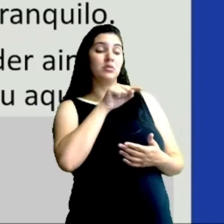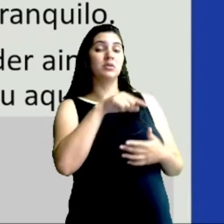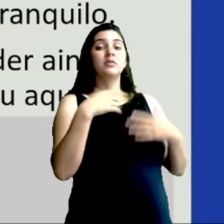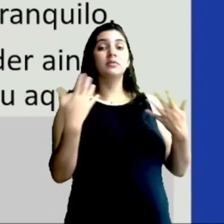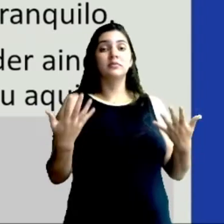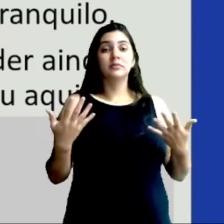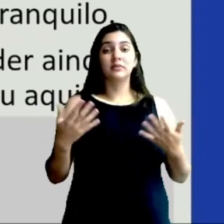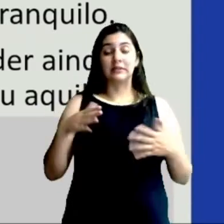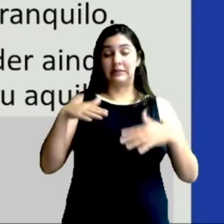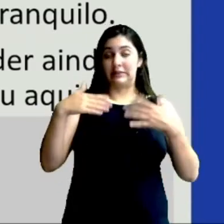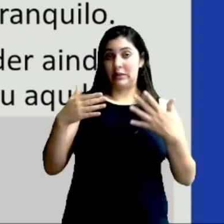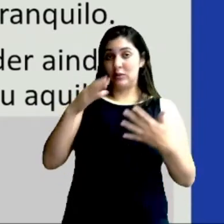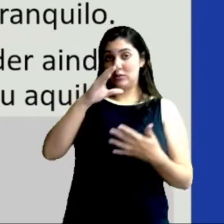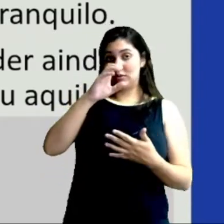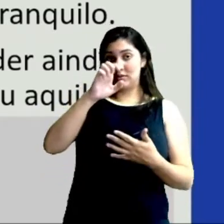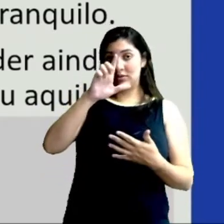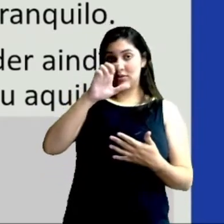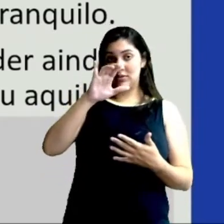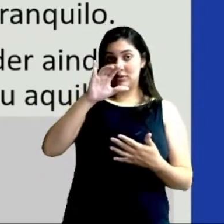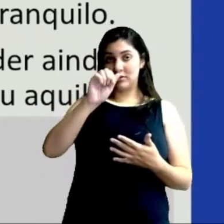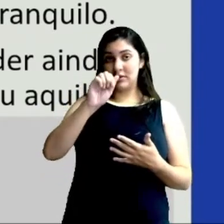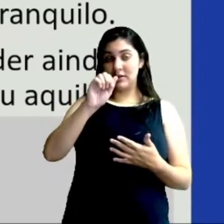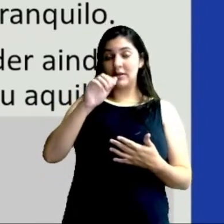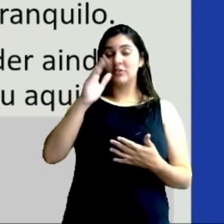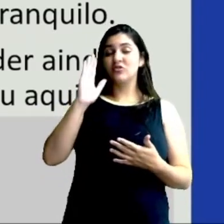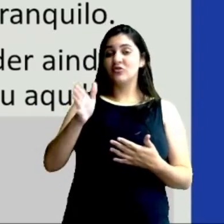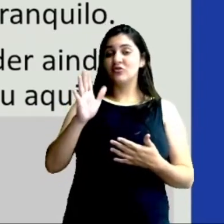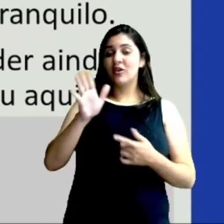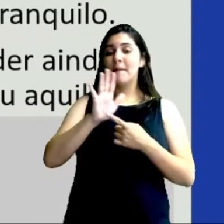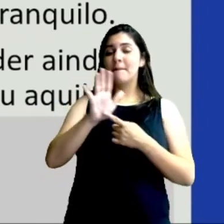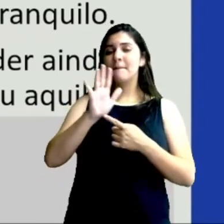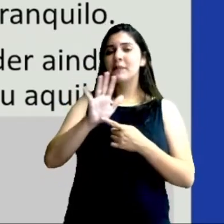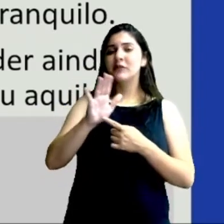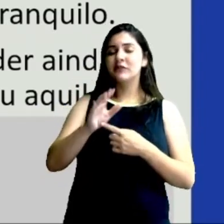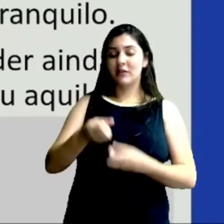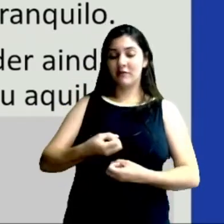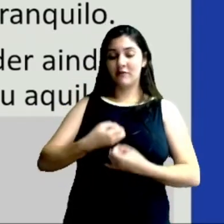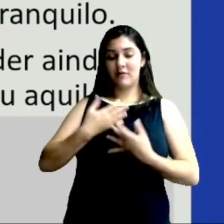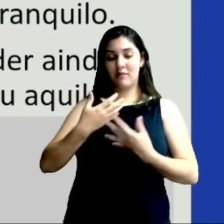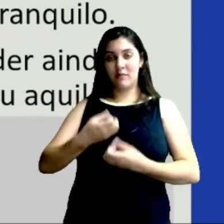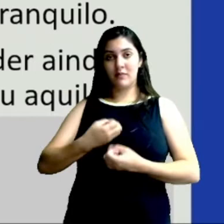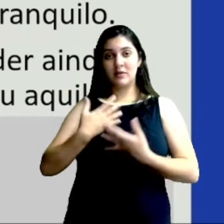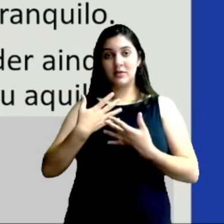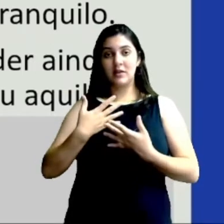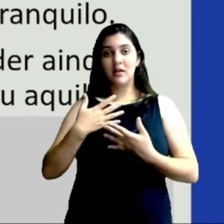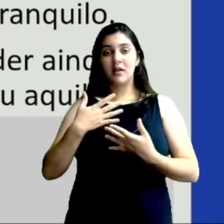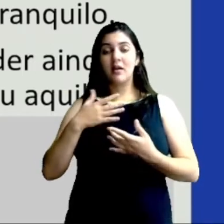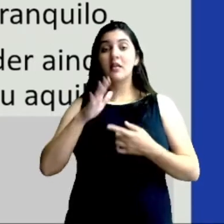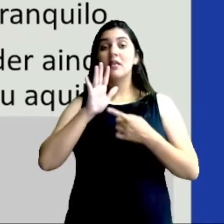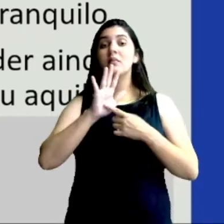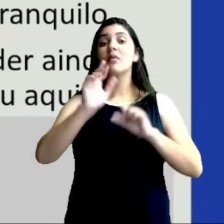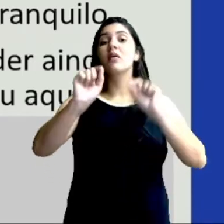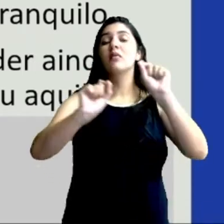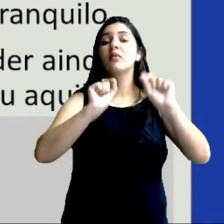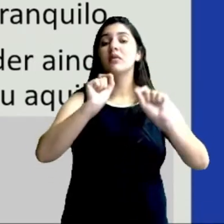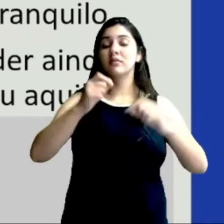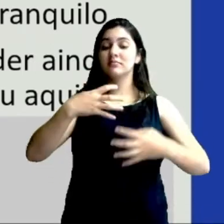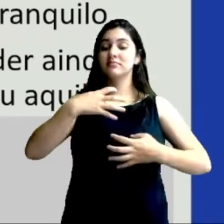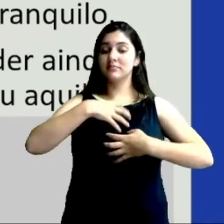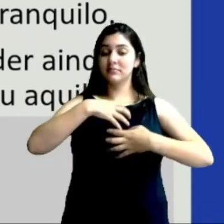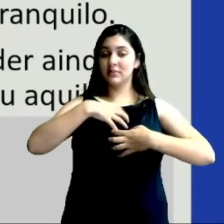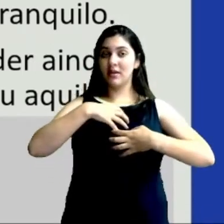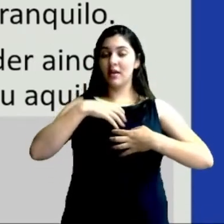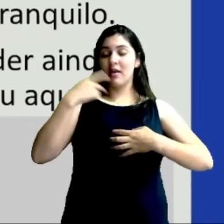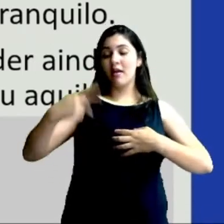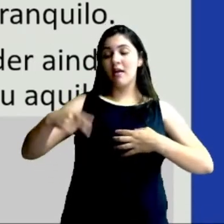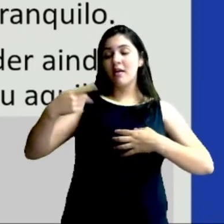então Cecília Meireles já trazer essa questão da poesia como uma forma também de expressar um sentimento e esse sentimento